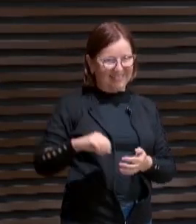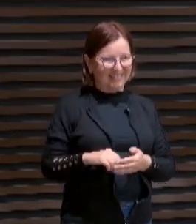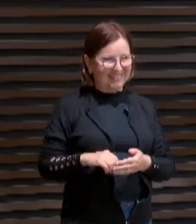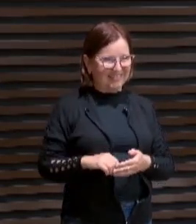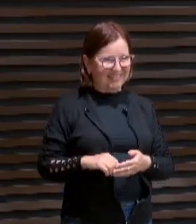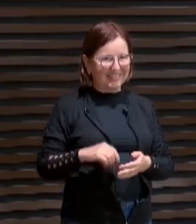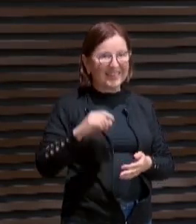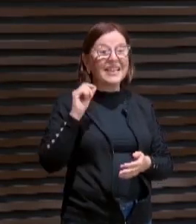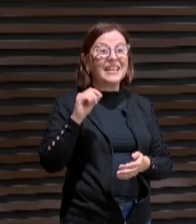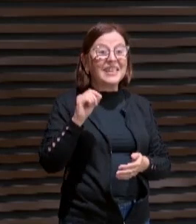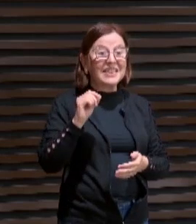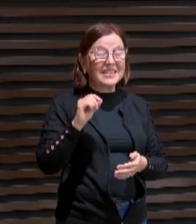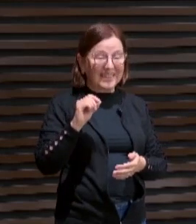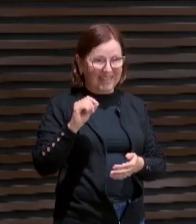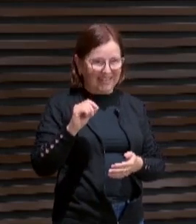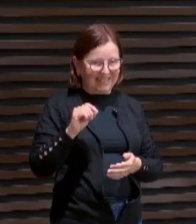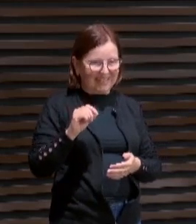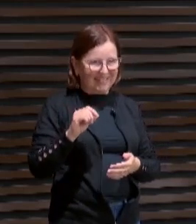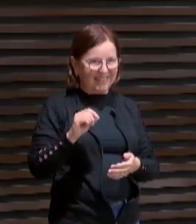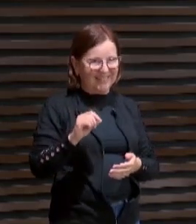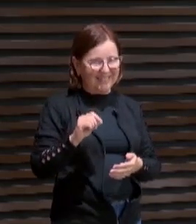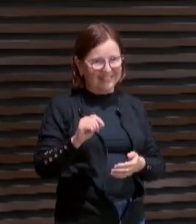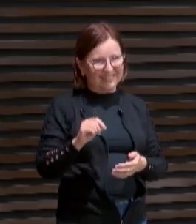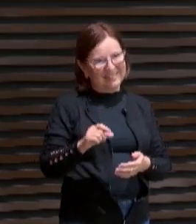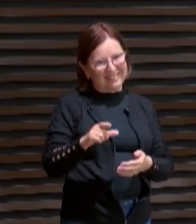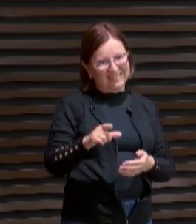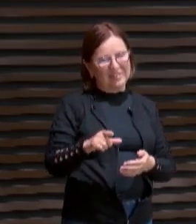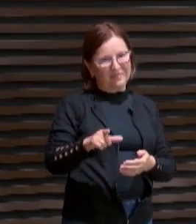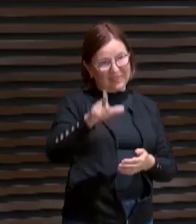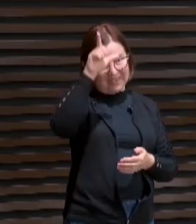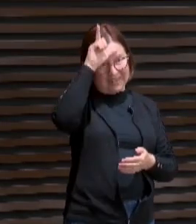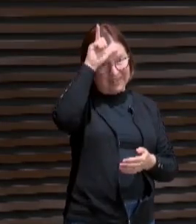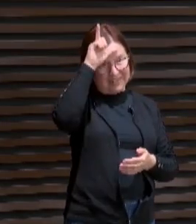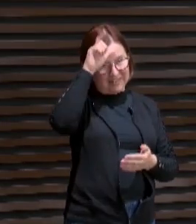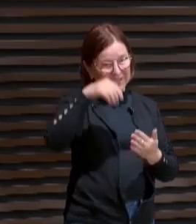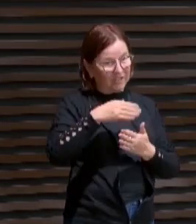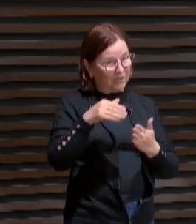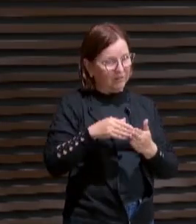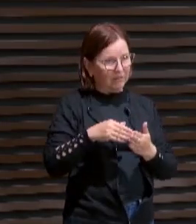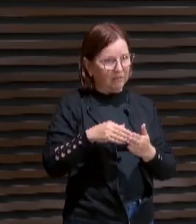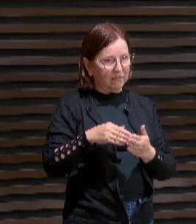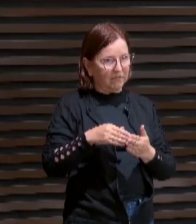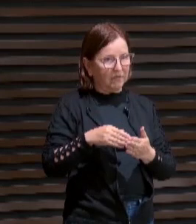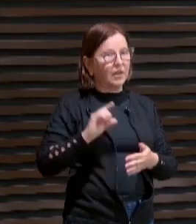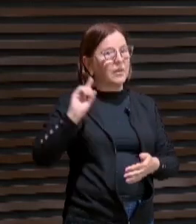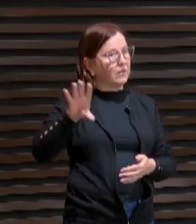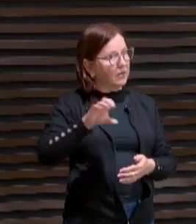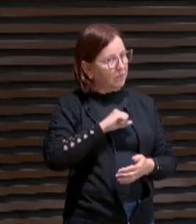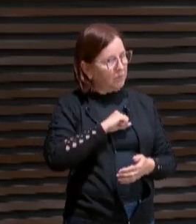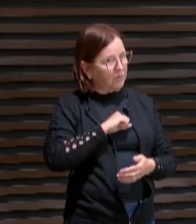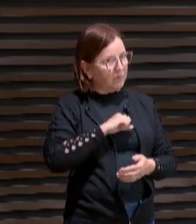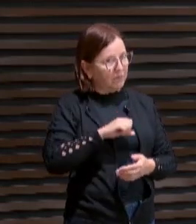ato? Um Deus amoroso. Mas isso é um ato vil. Pois é o preço